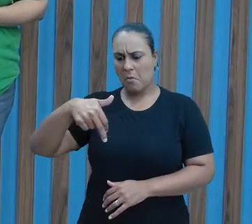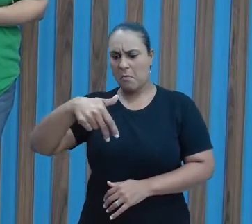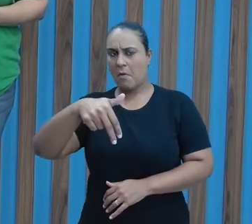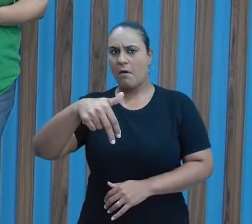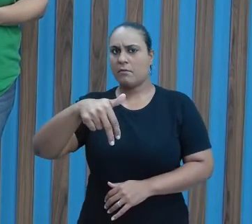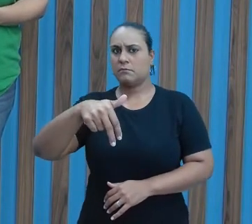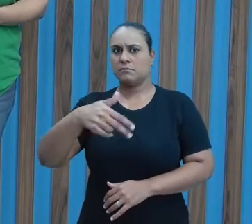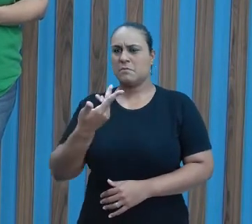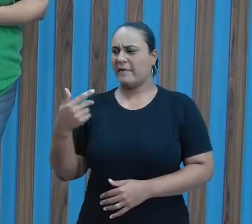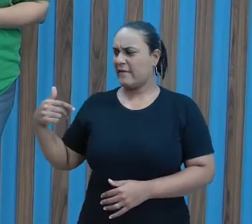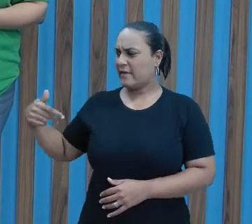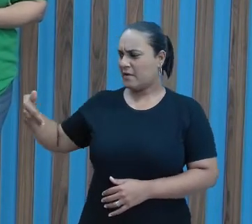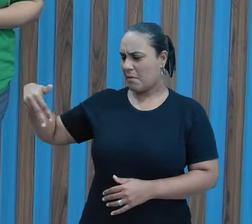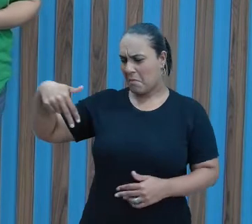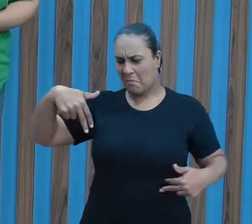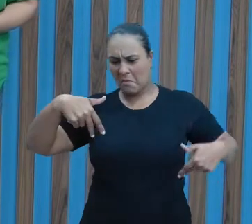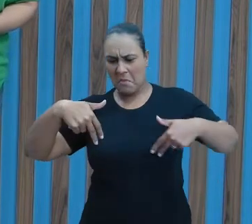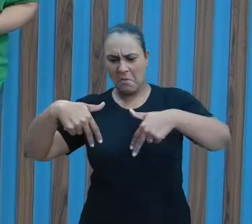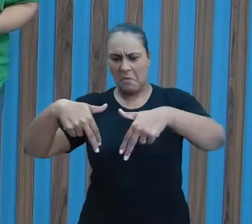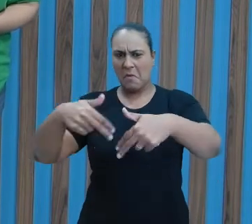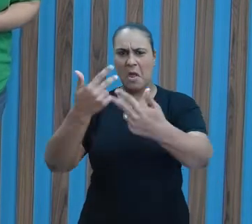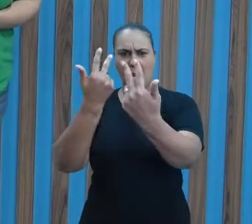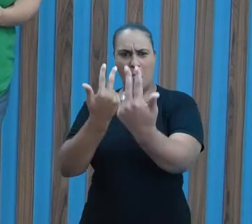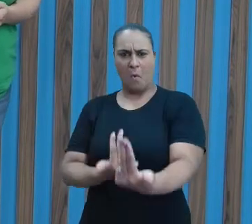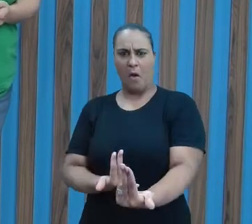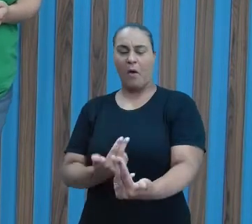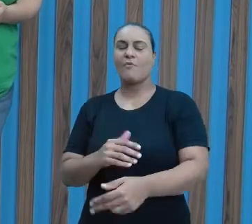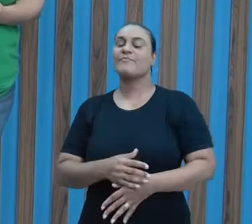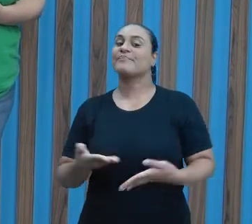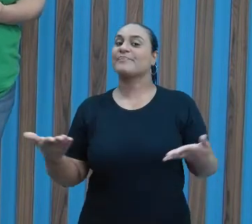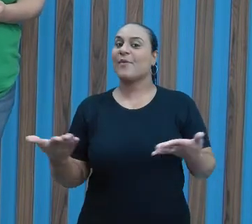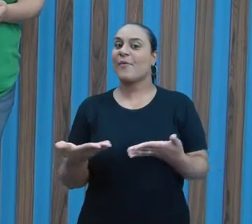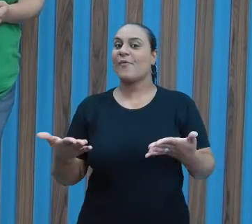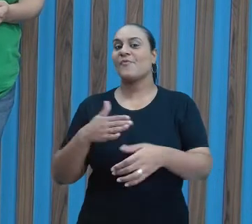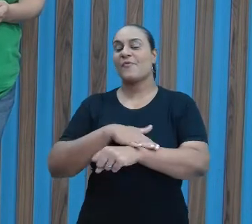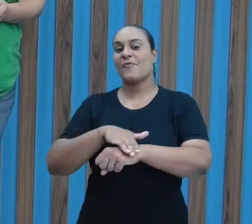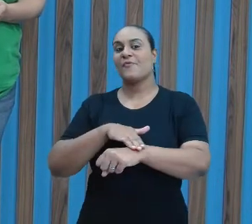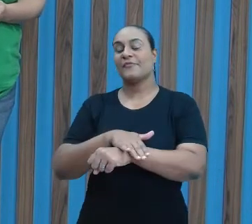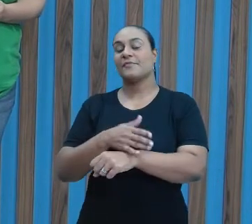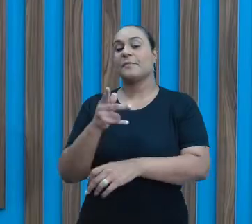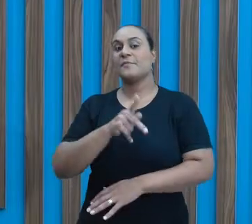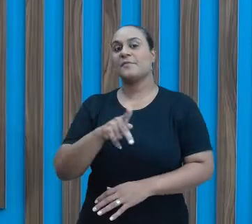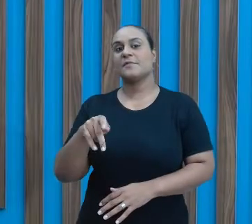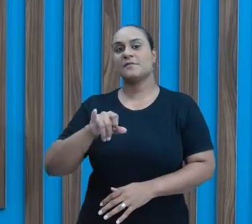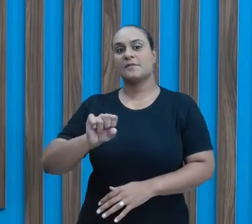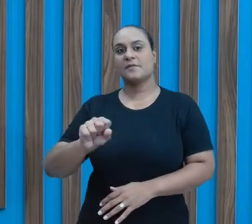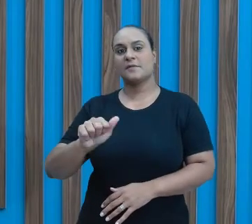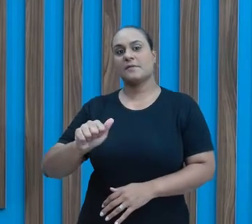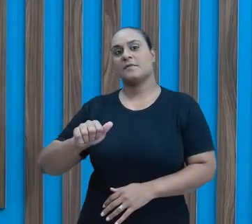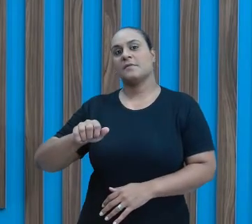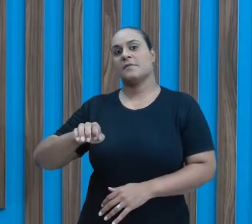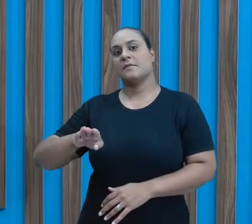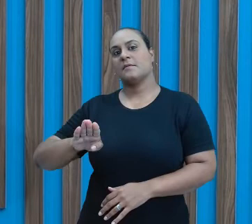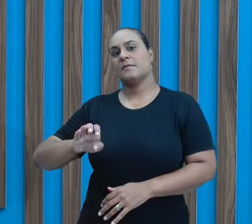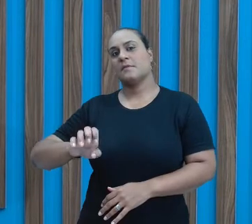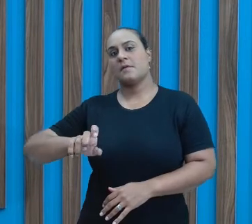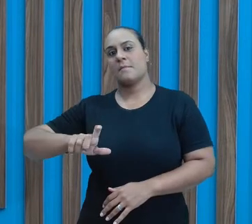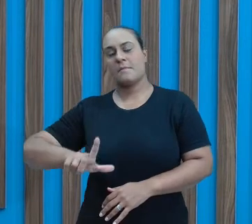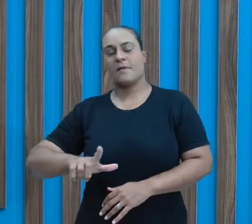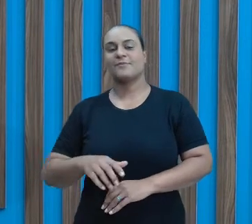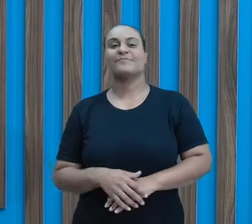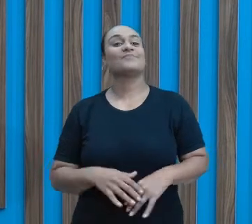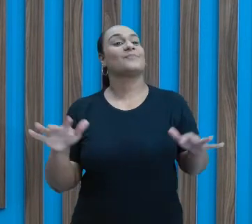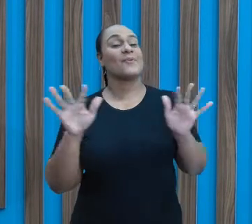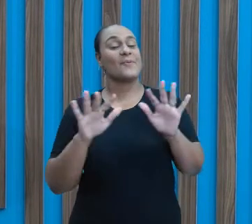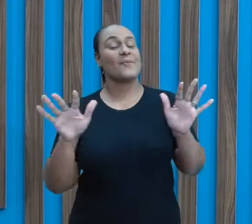para conversar um pouquinho hoje com a professora Isabel, que ela está aqui com a gente, né? E aí, professora, tudo bom? Olá, alunos e alunas. Eu já